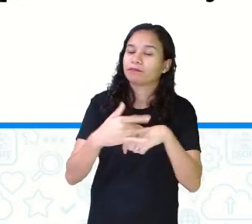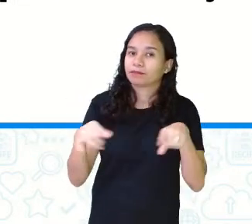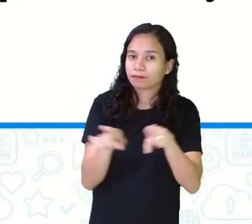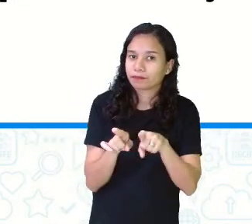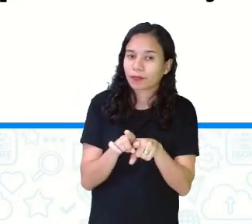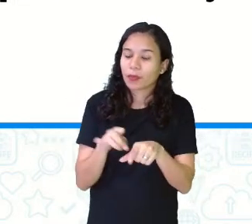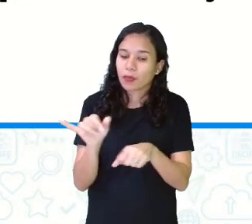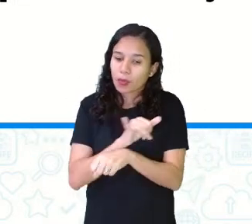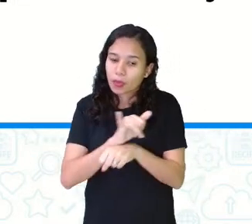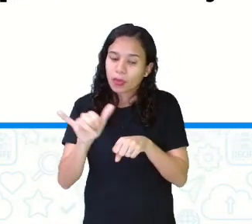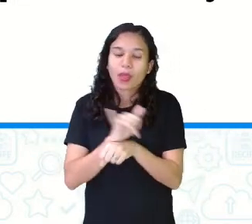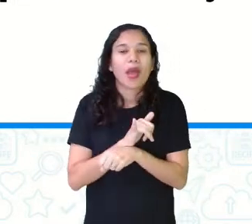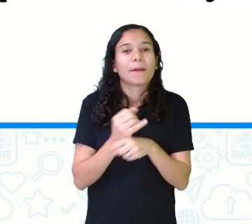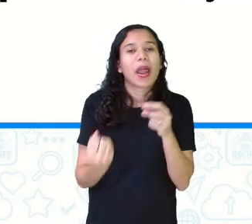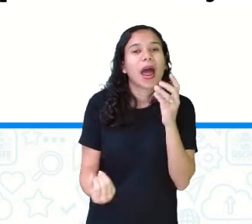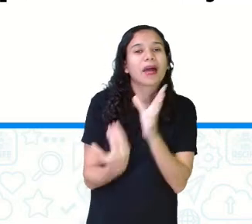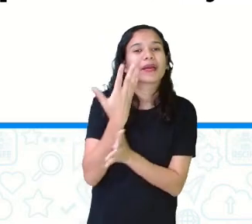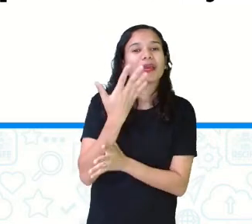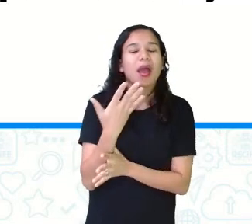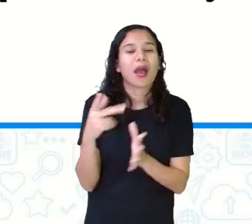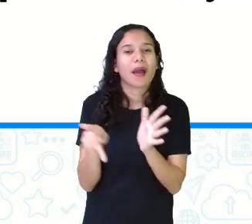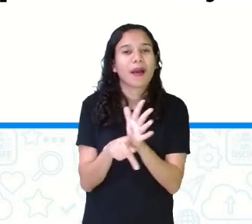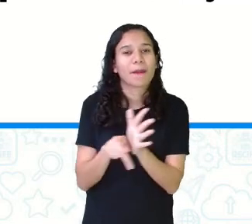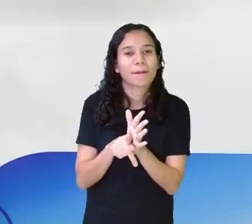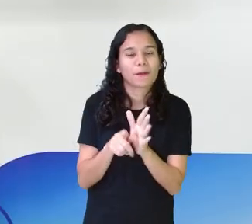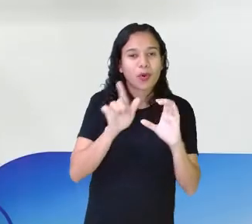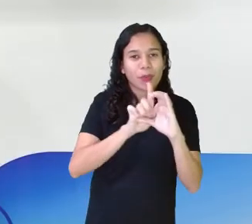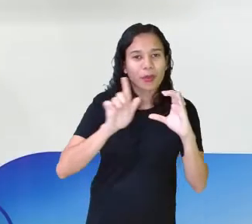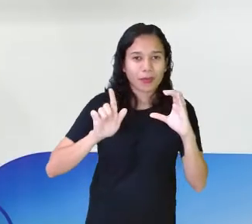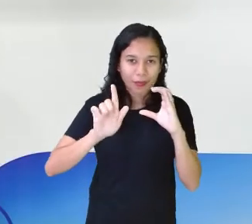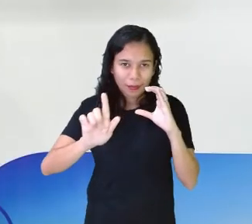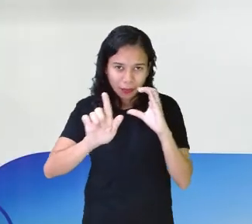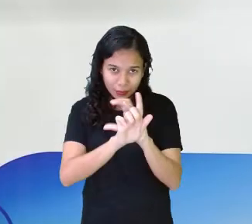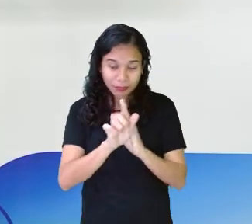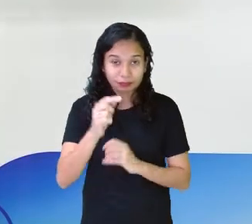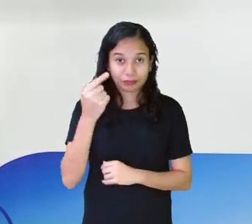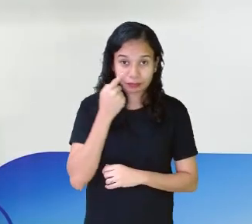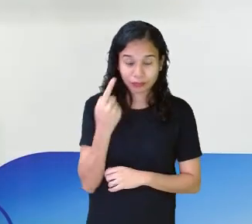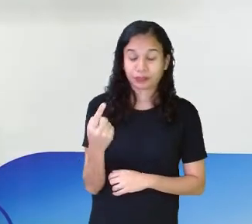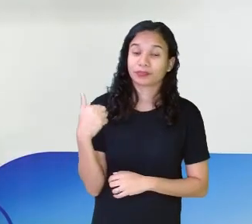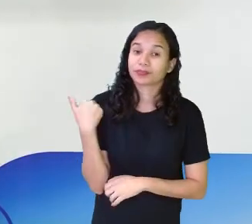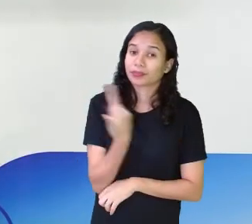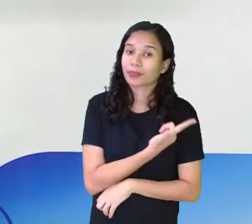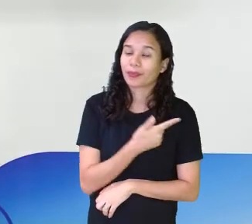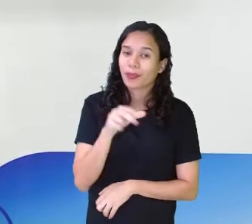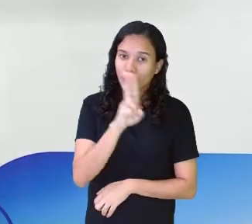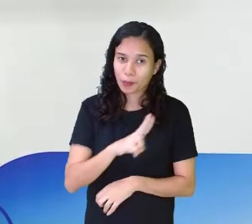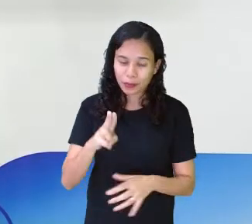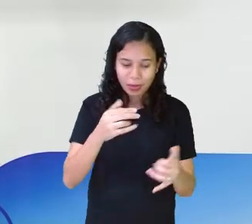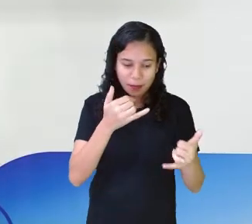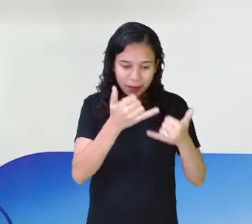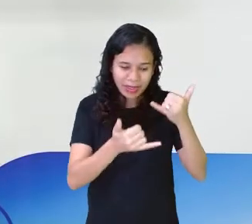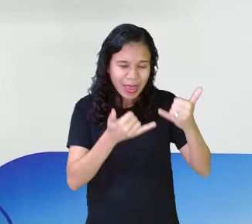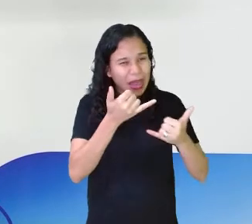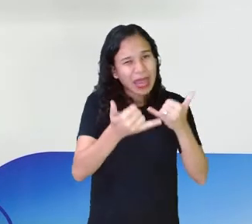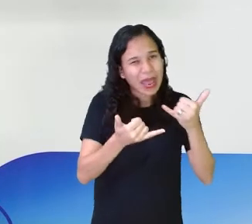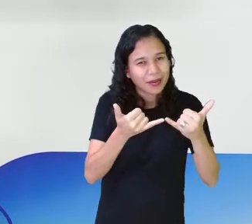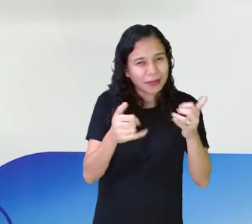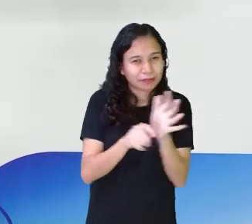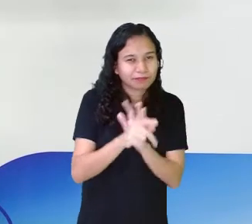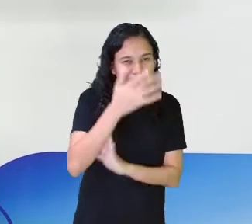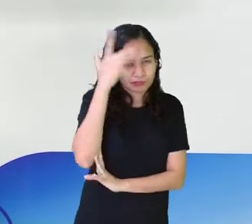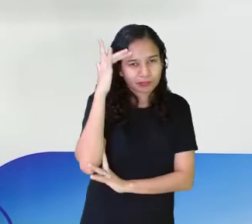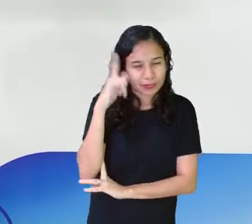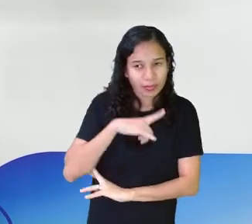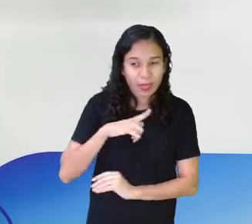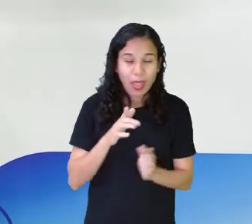como molde para a criação desses sólidos, é como eu tinha dito para vocês. Em alguns jogos de tabuleiro, os